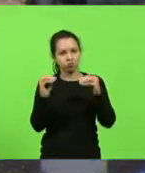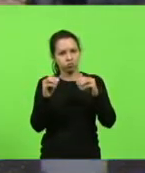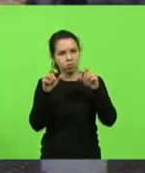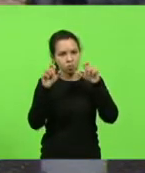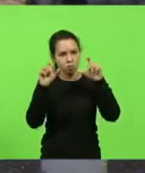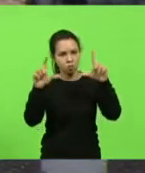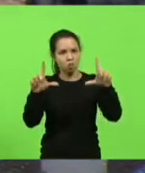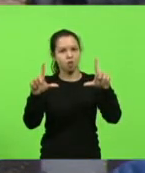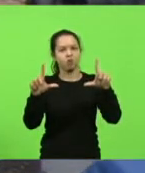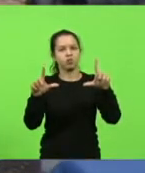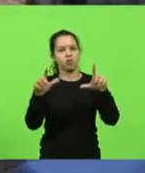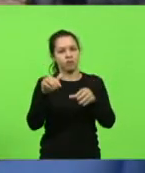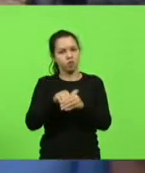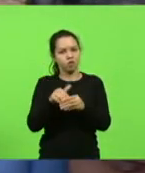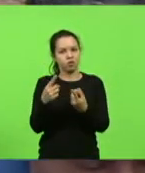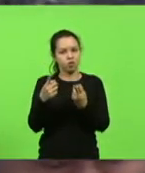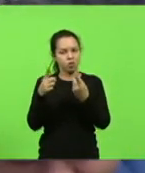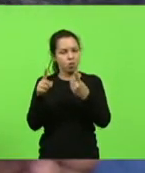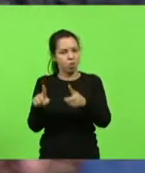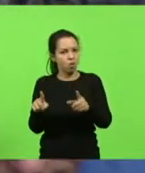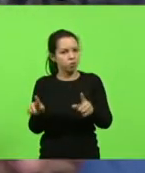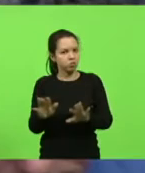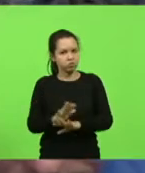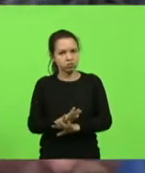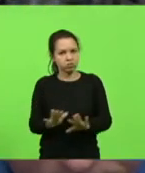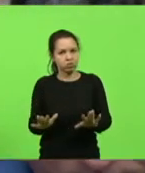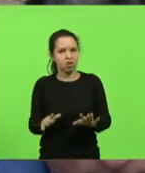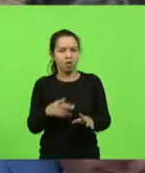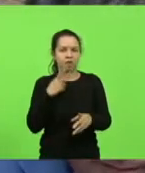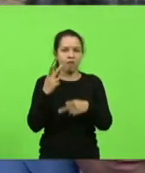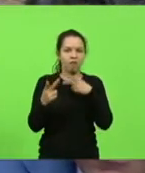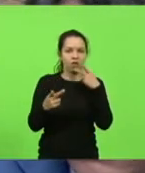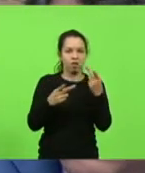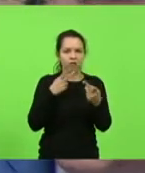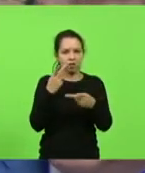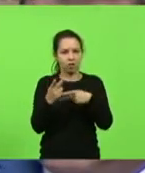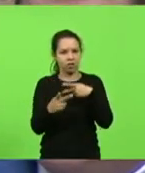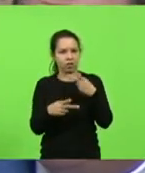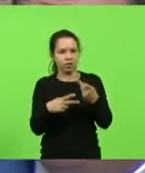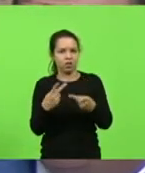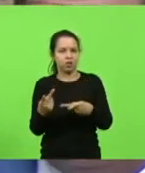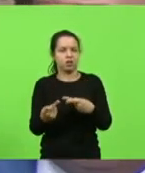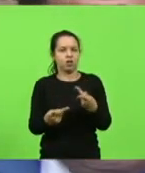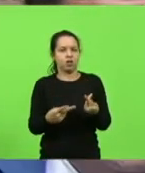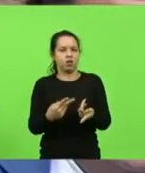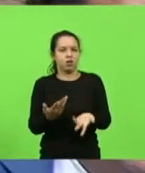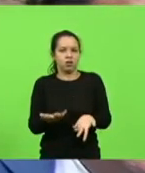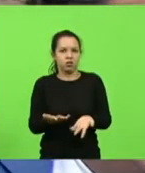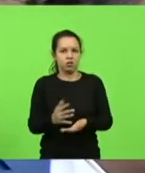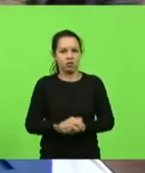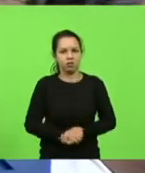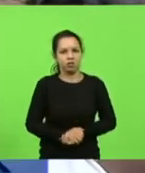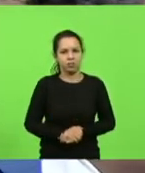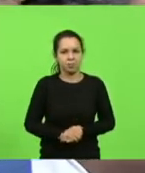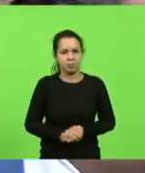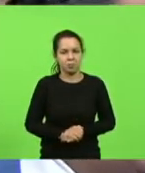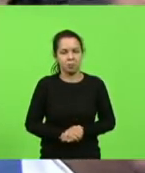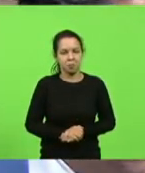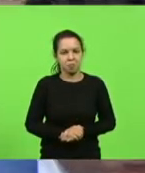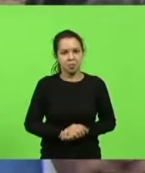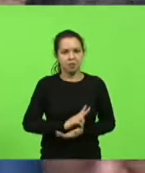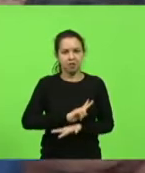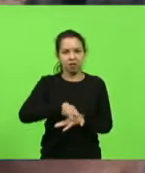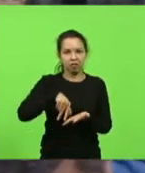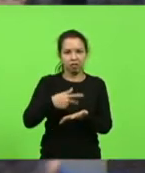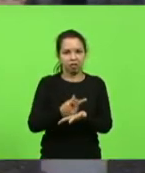pronto. Agora ficar dando cambanhotas e mortais e fazendo 253 tipos de ginásticas para